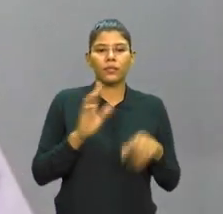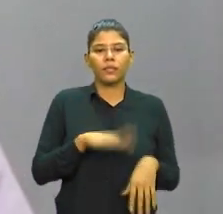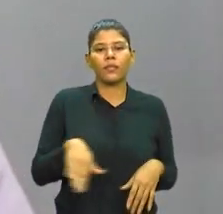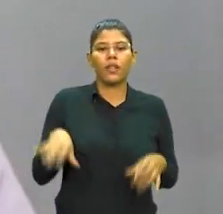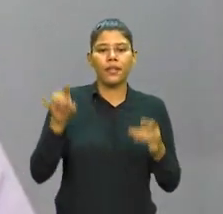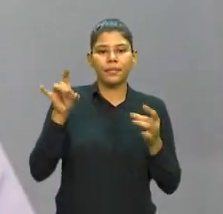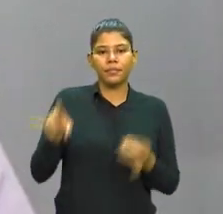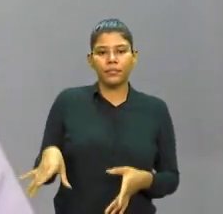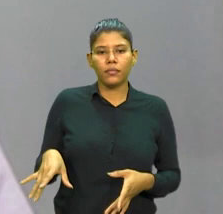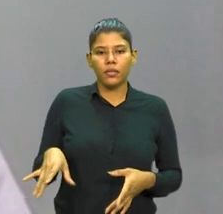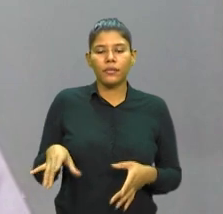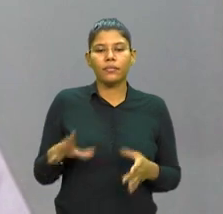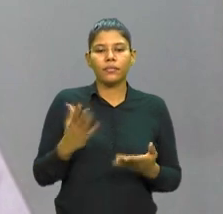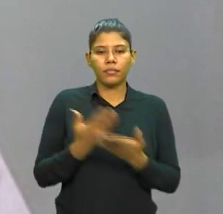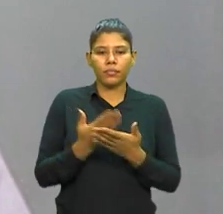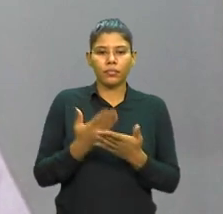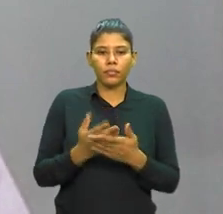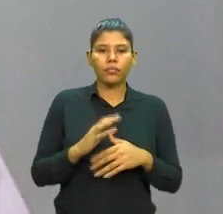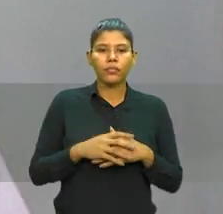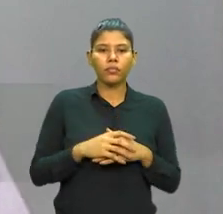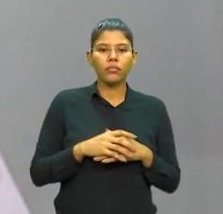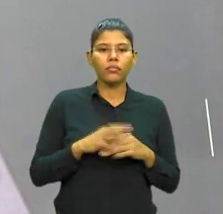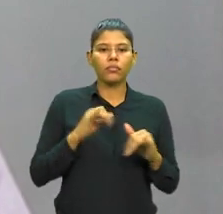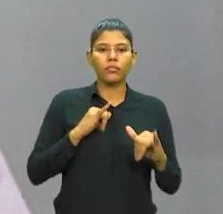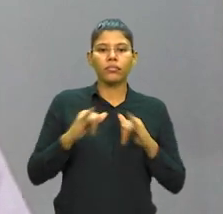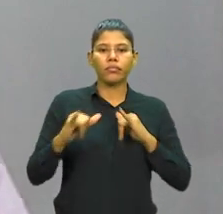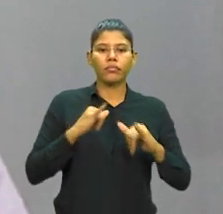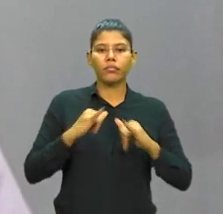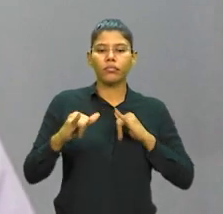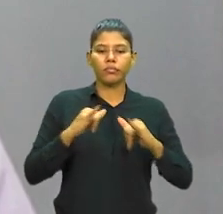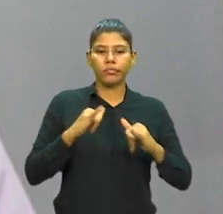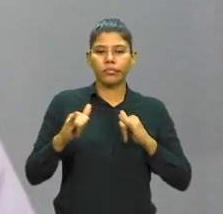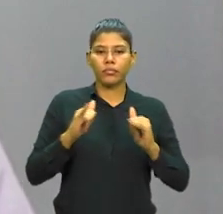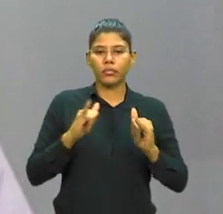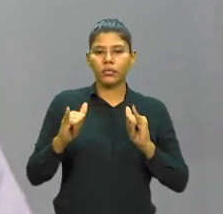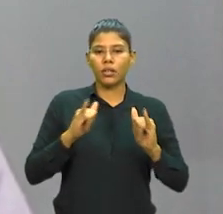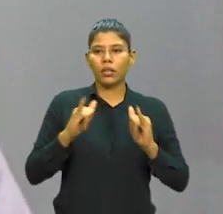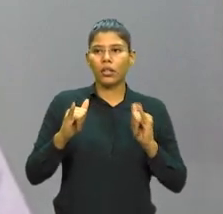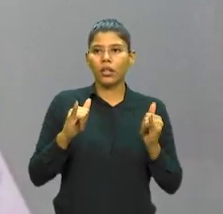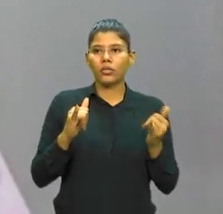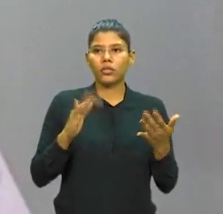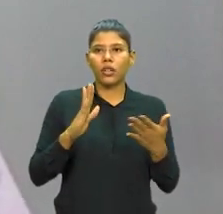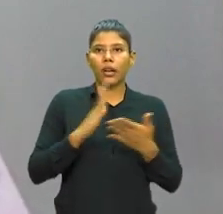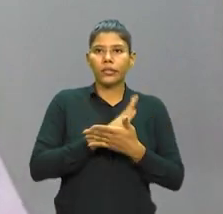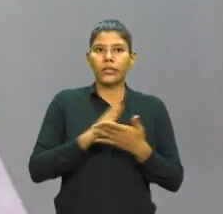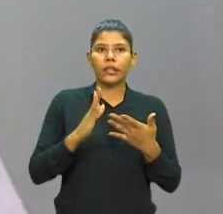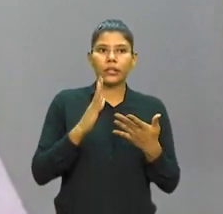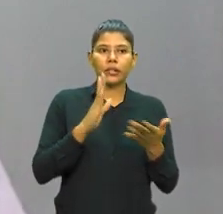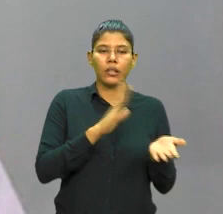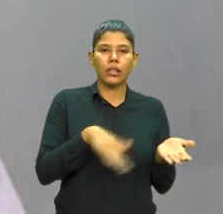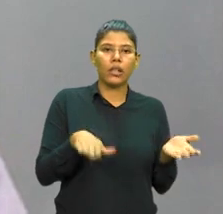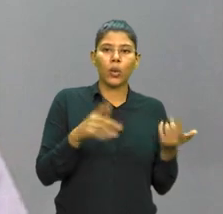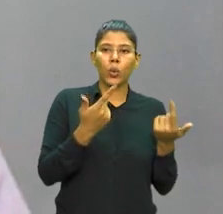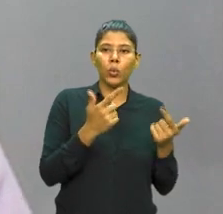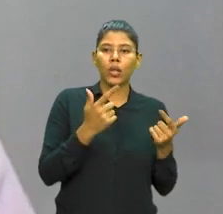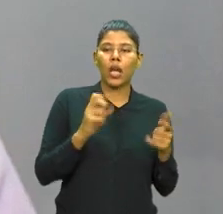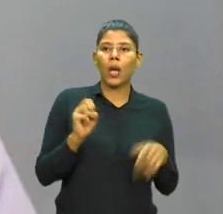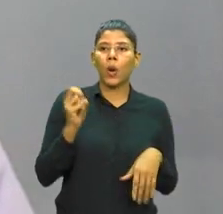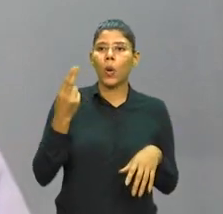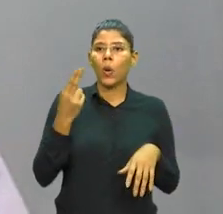estudar uma conectividade altamente ou inexistente ou ou muito